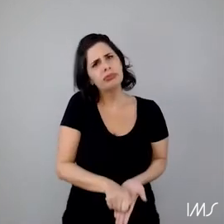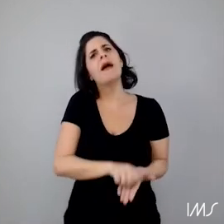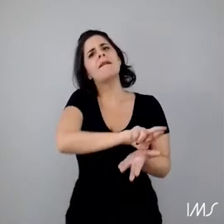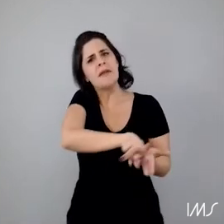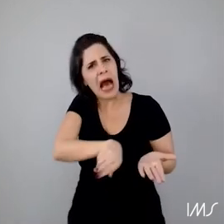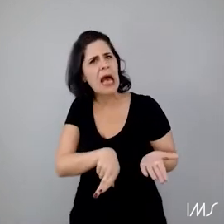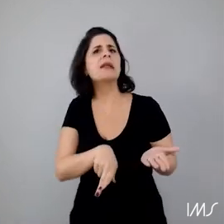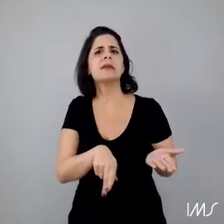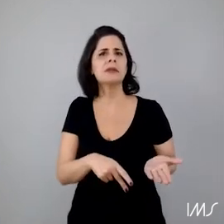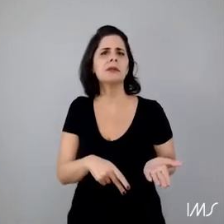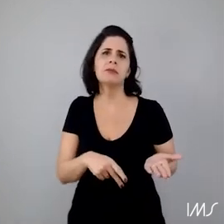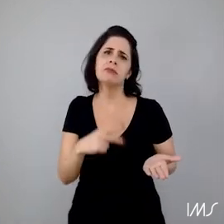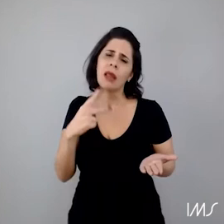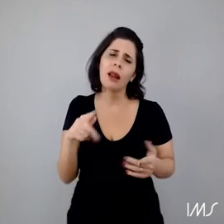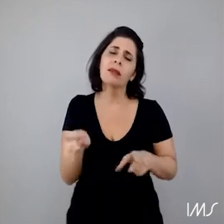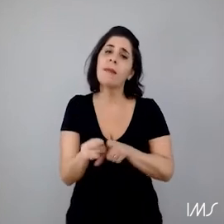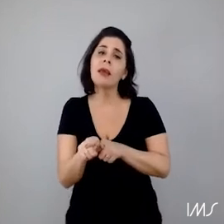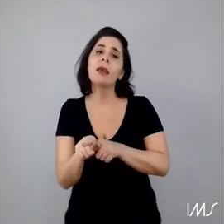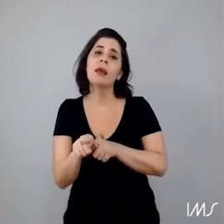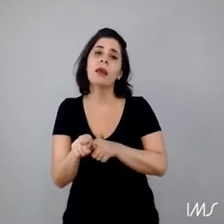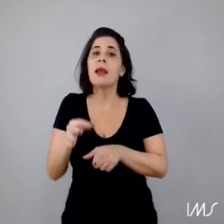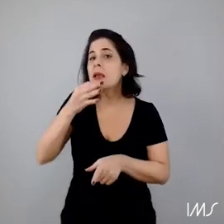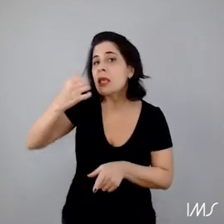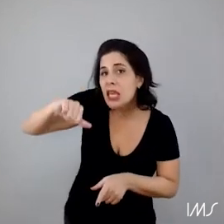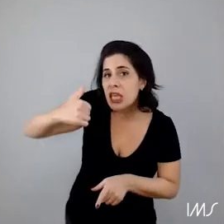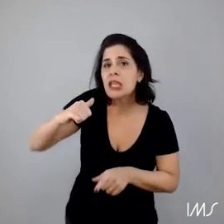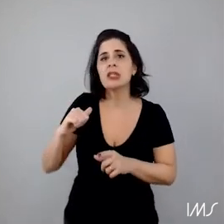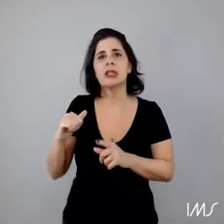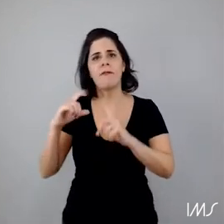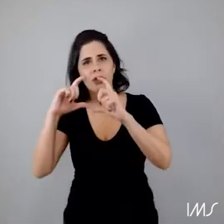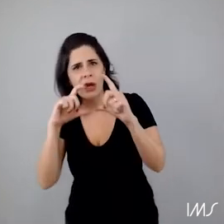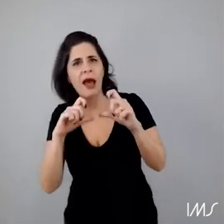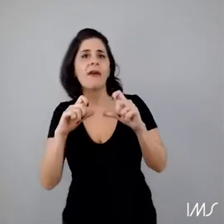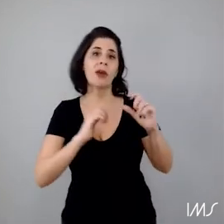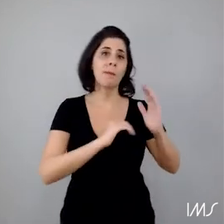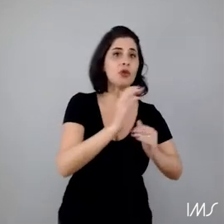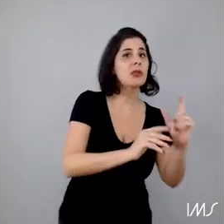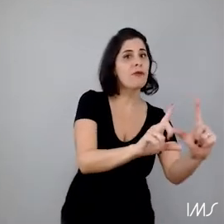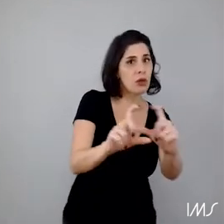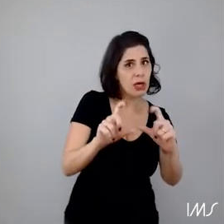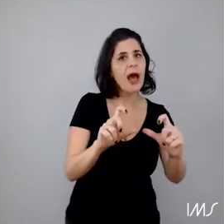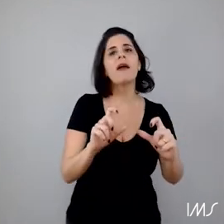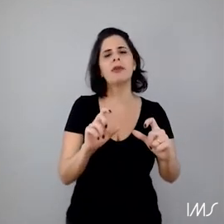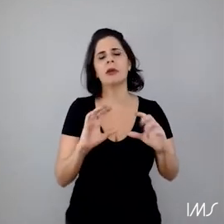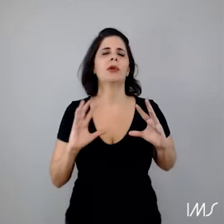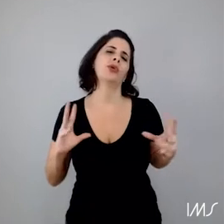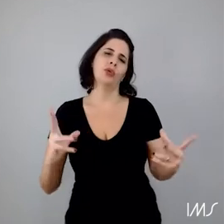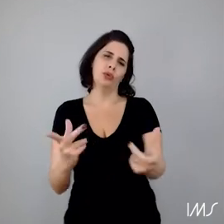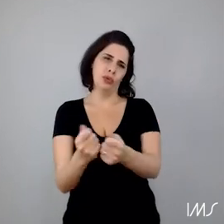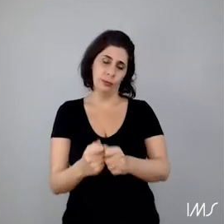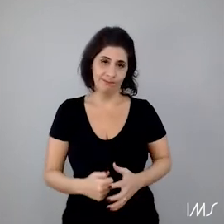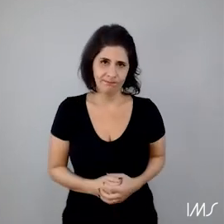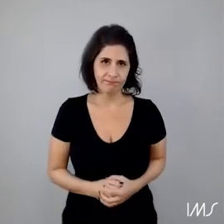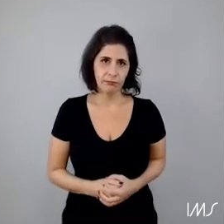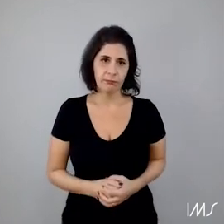produção fotográfica. Portanto, o fórum como um todo seguramente nos propiciará olharmos a Stefânia um contexto